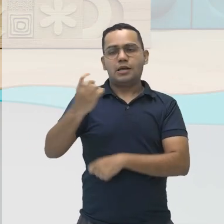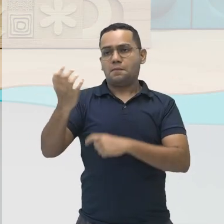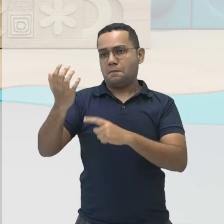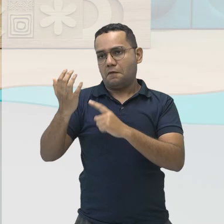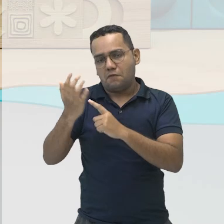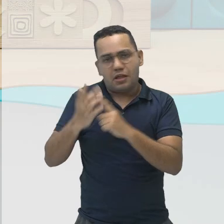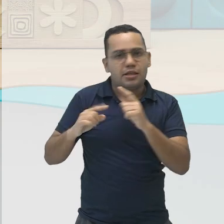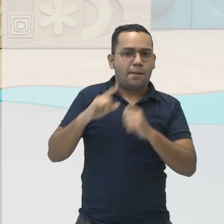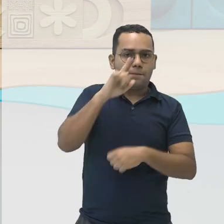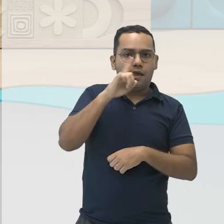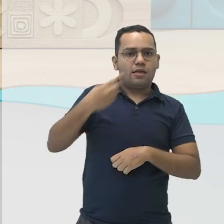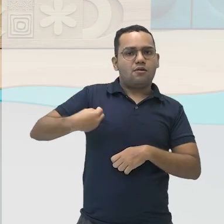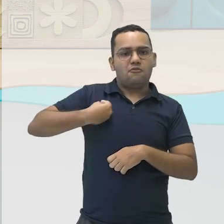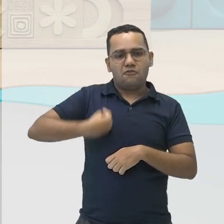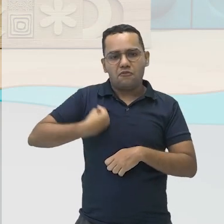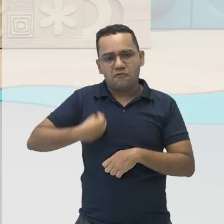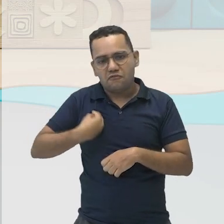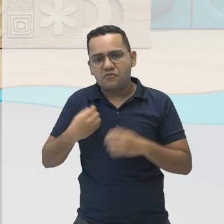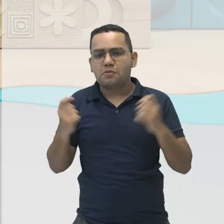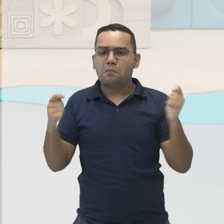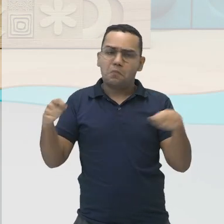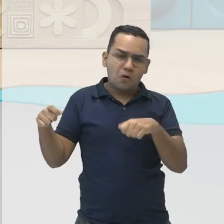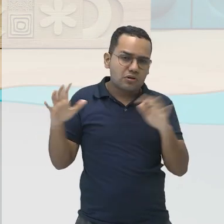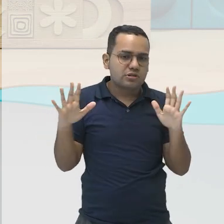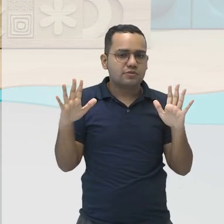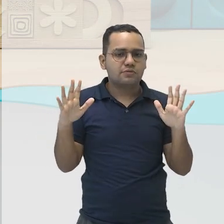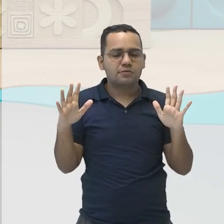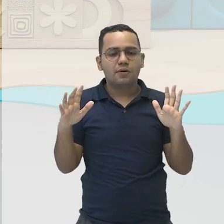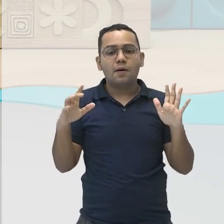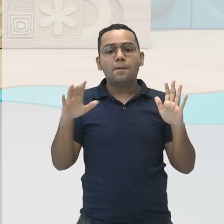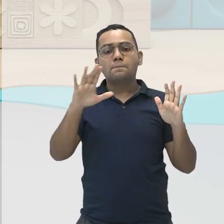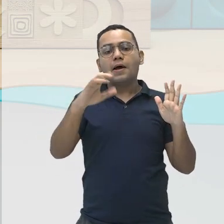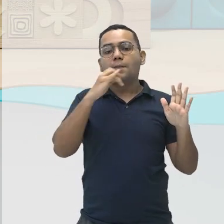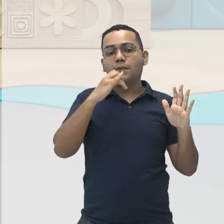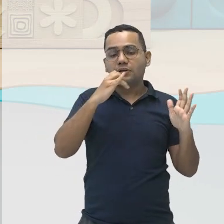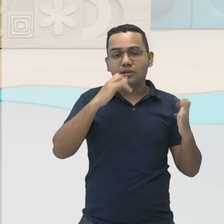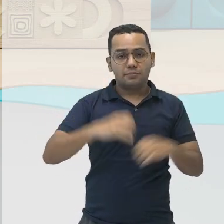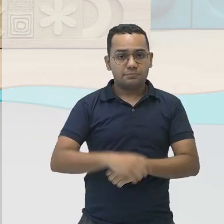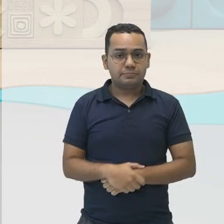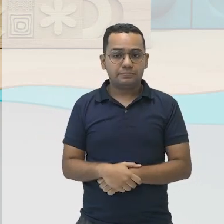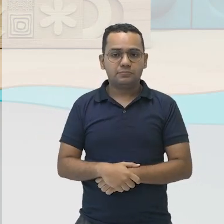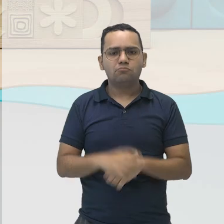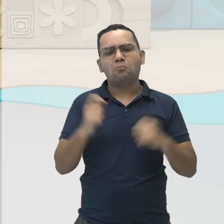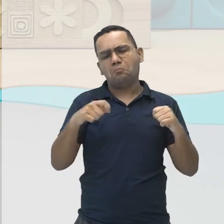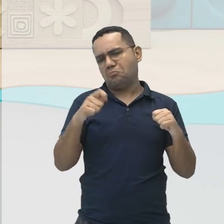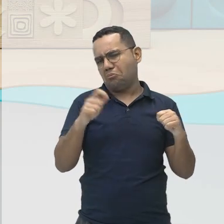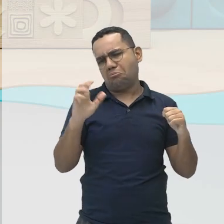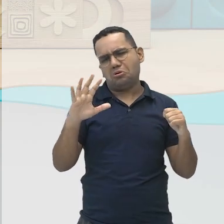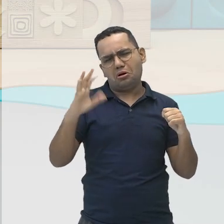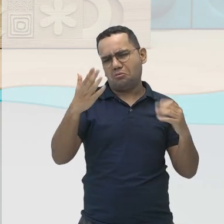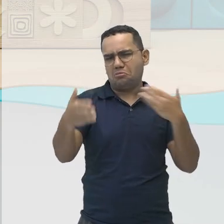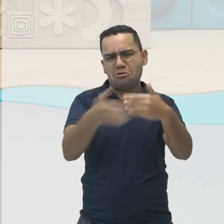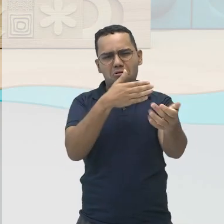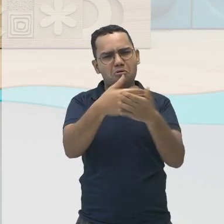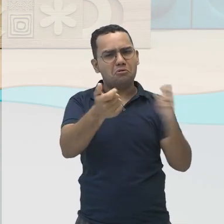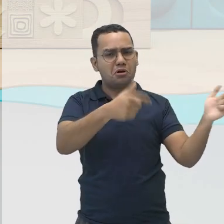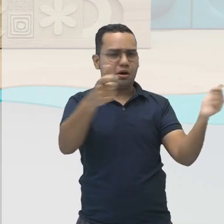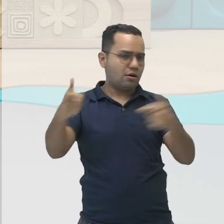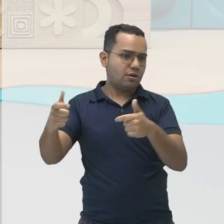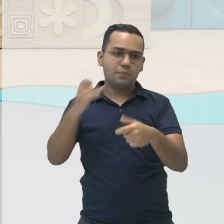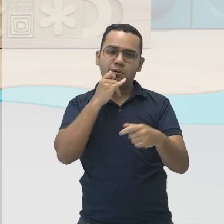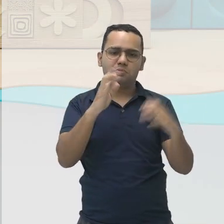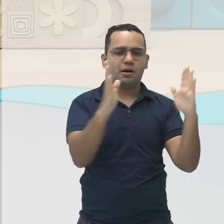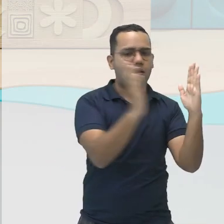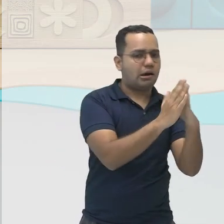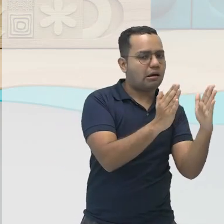outras pessoas, e expor essas vidas ao risco. E elas podem acontecer em qualquer ambiente,